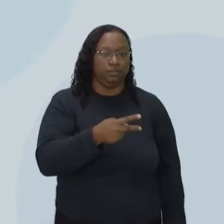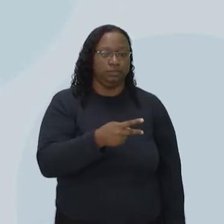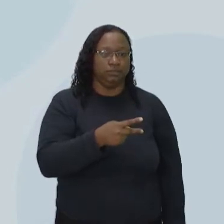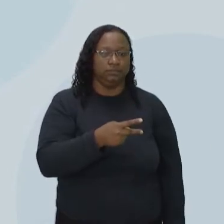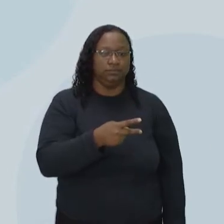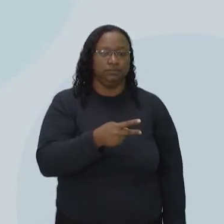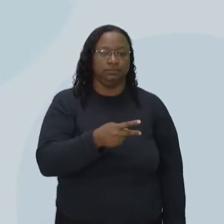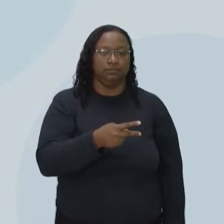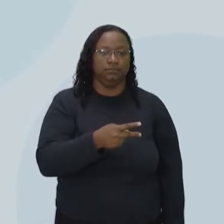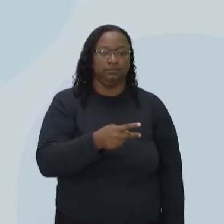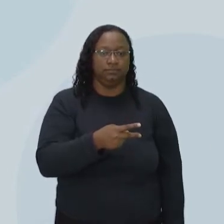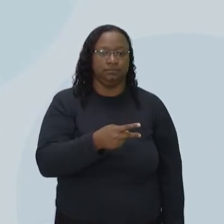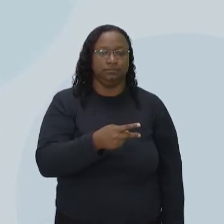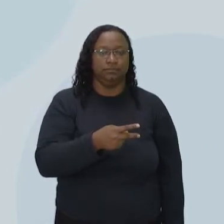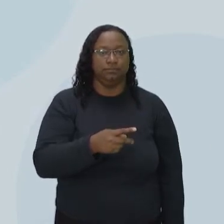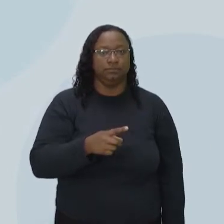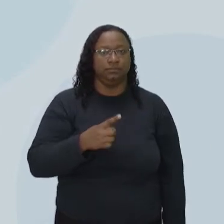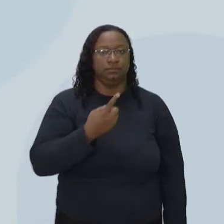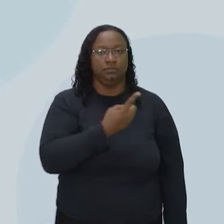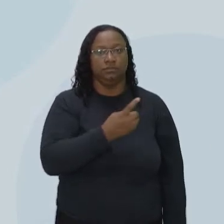mil